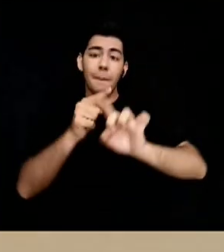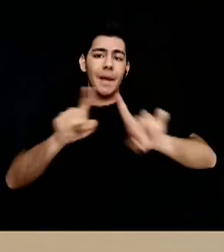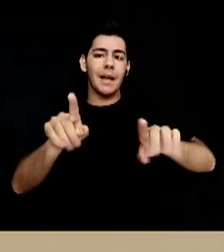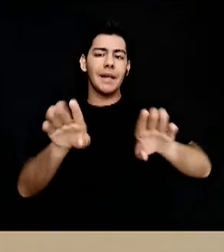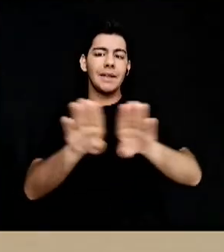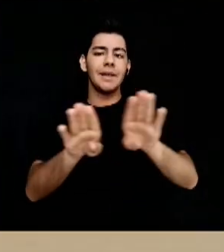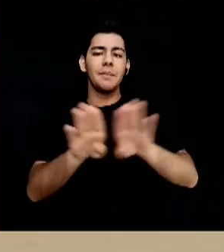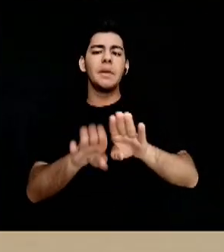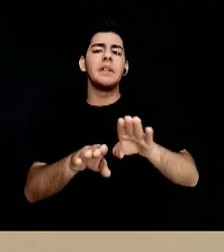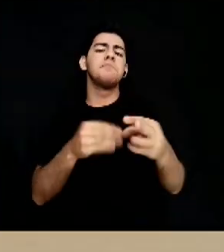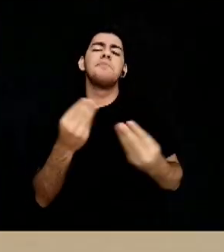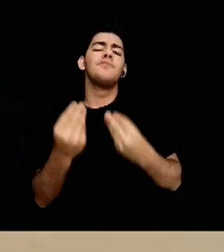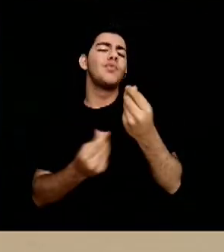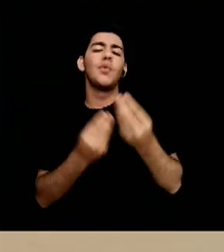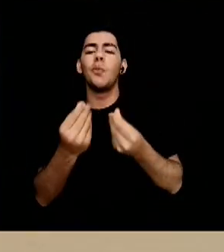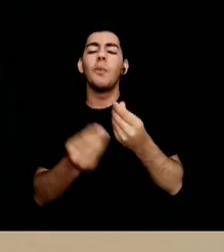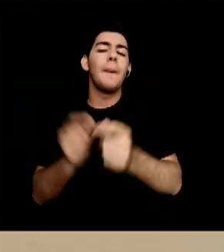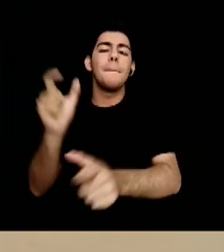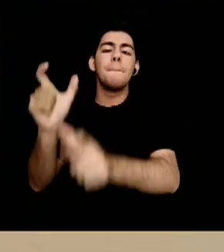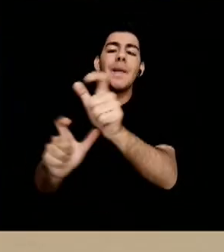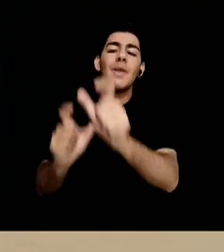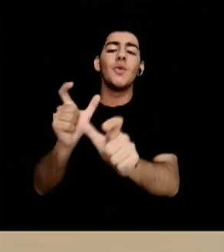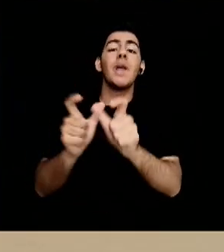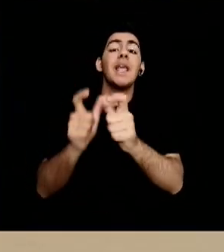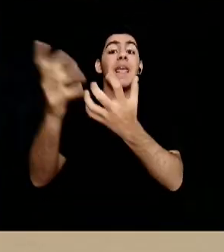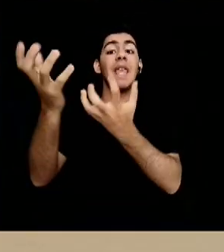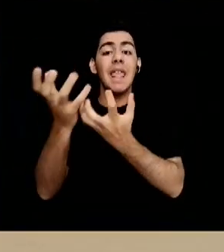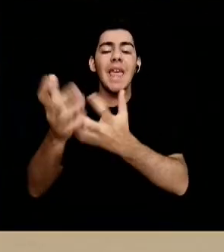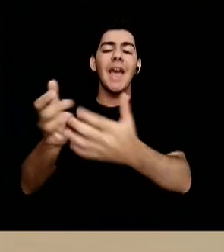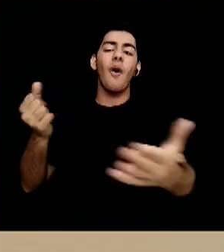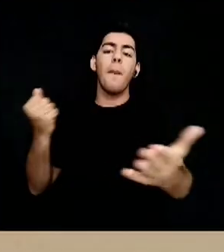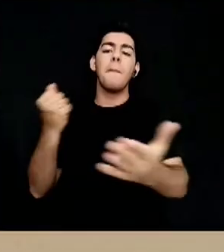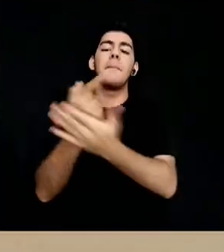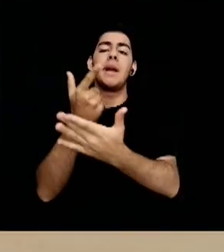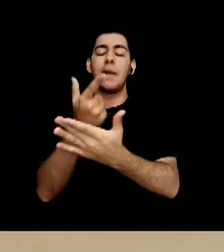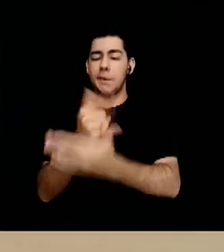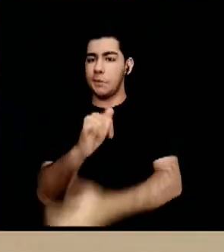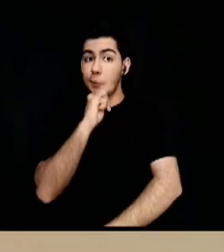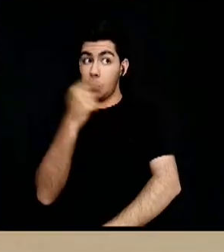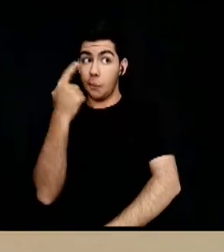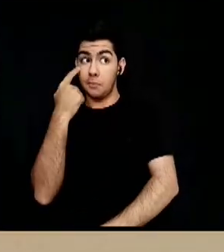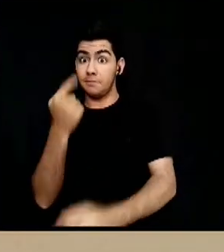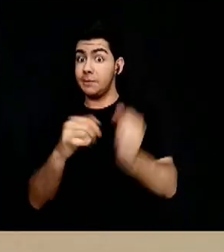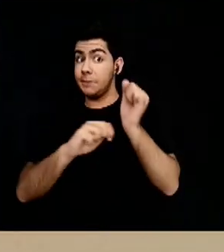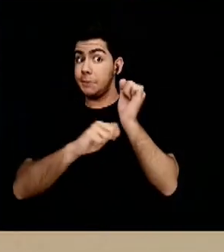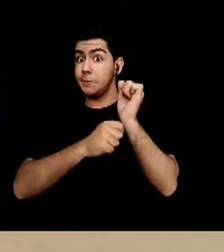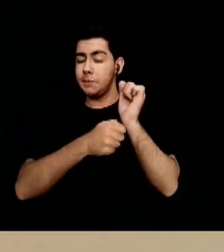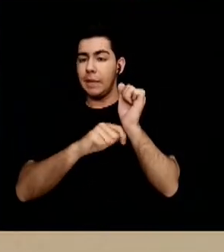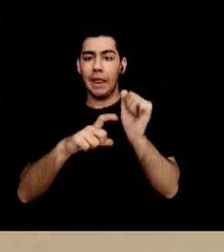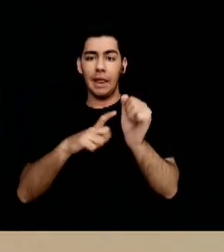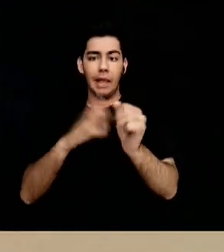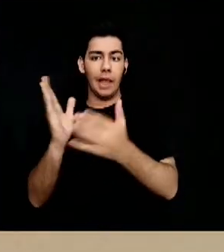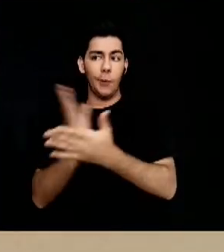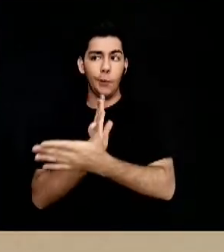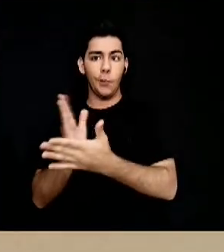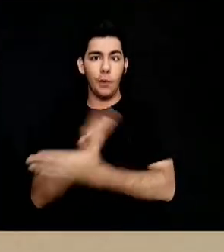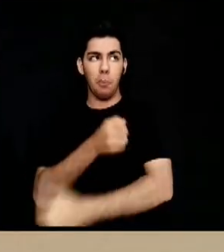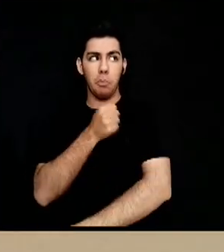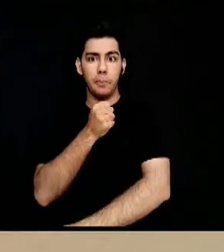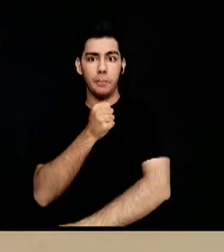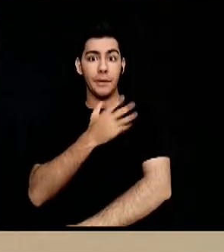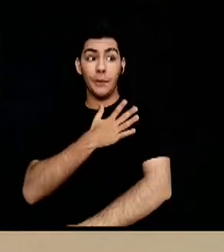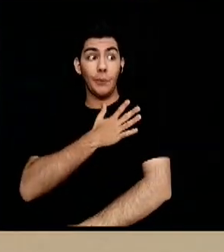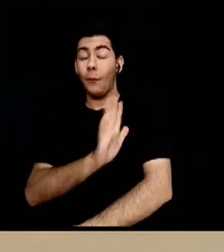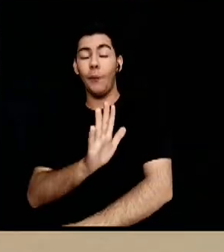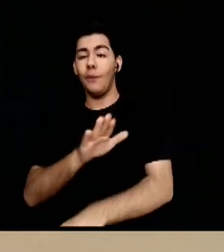para quem quer comprar? Porque assim, eu vou te contar um segredo, tem apresentador que não gosta de fazer, prefere comprar pronto,